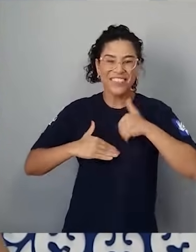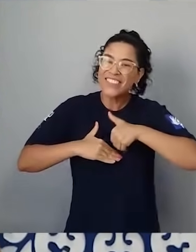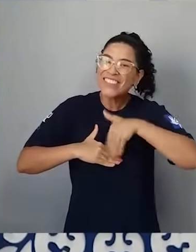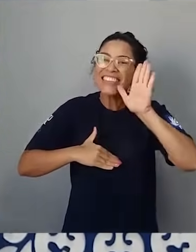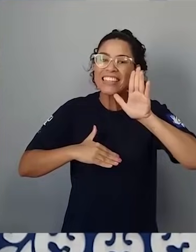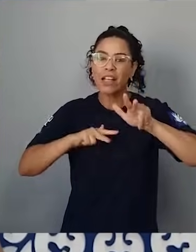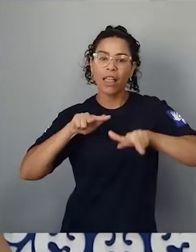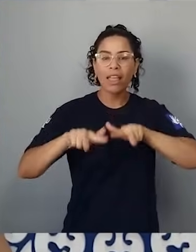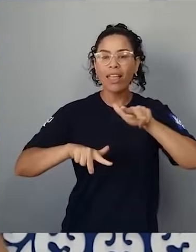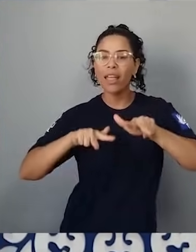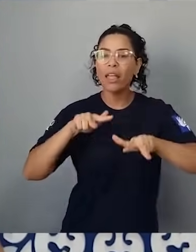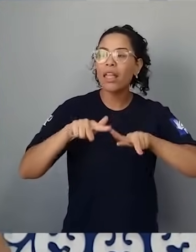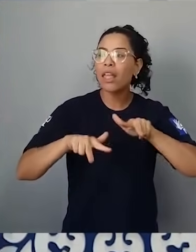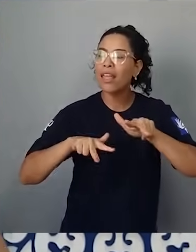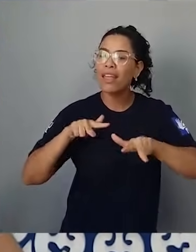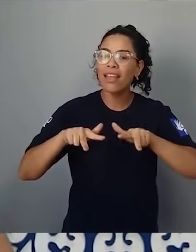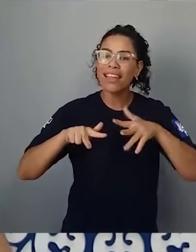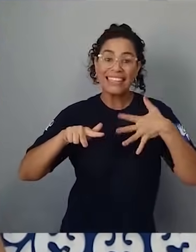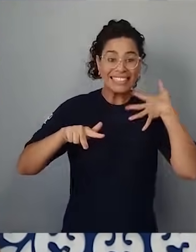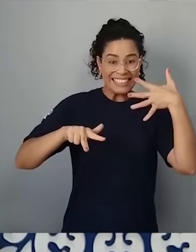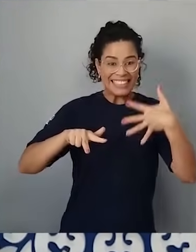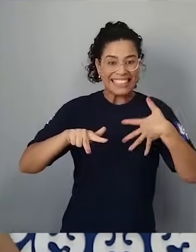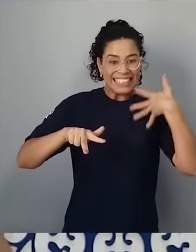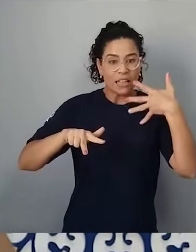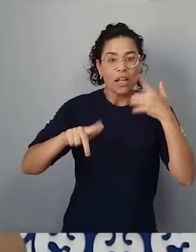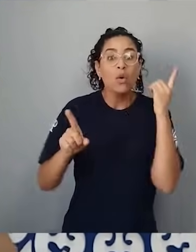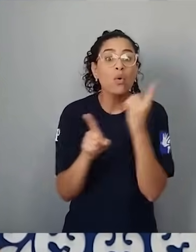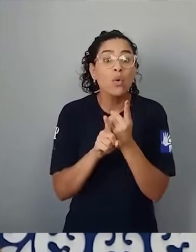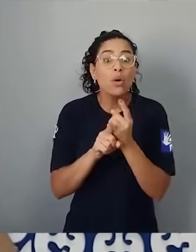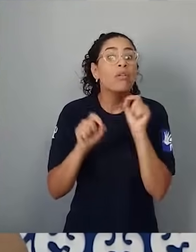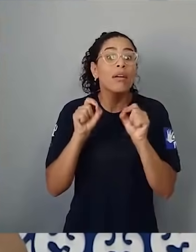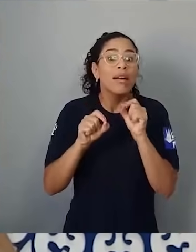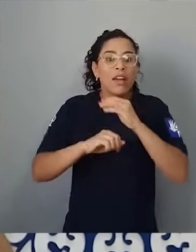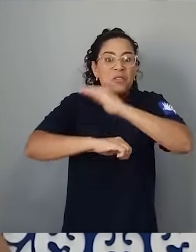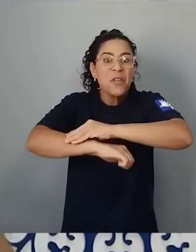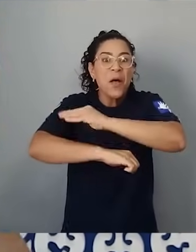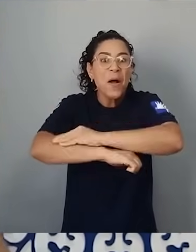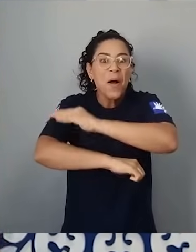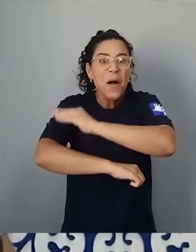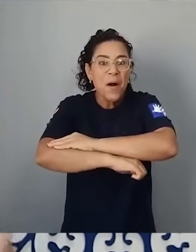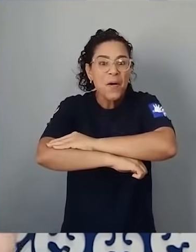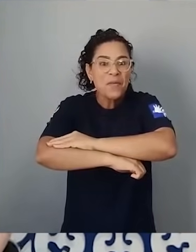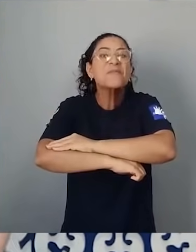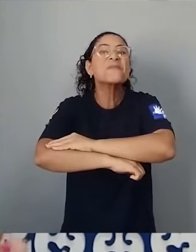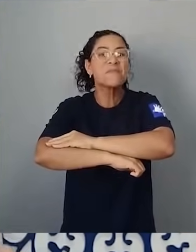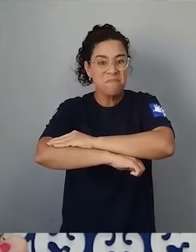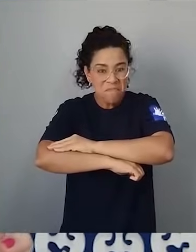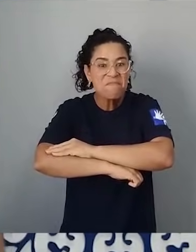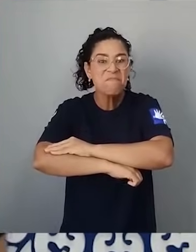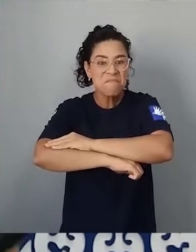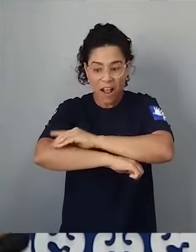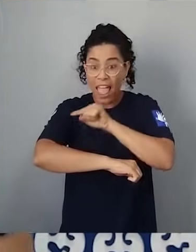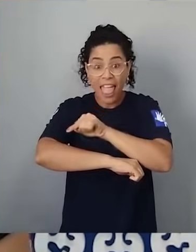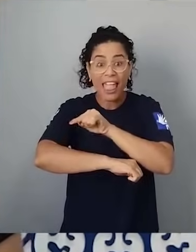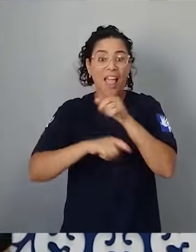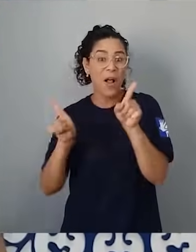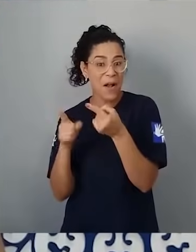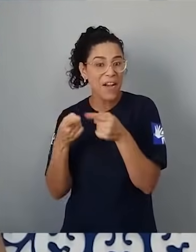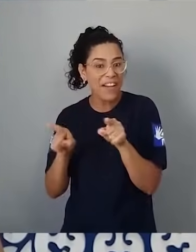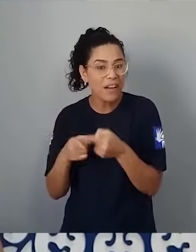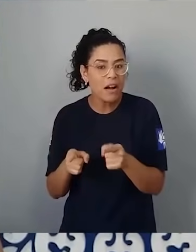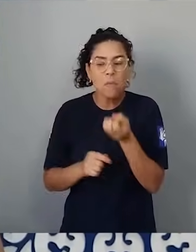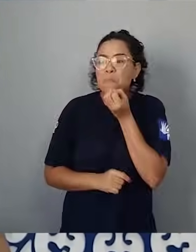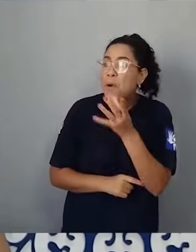Logo que saiu, o camaleão encontrou o Sapo-Cururu, que é cantor de sucesso na Rádio Jovem Floresta. Bom dia, meu